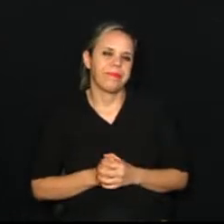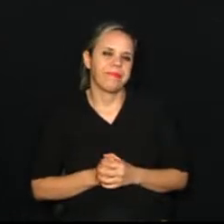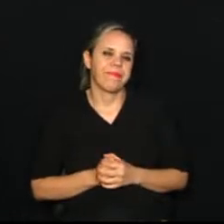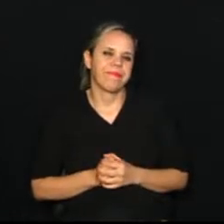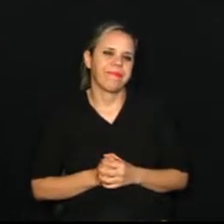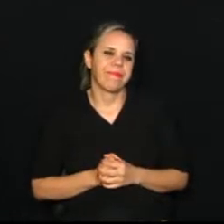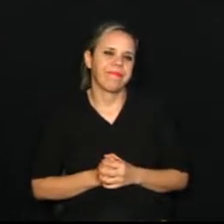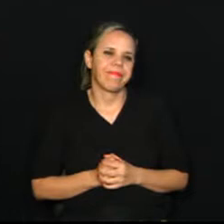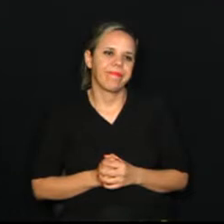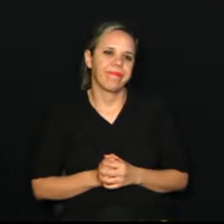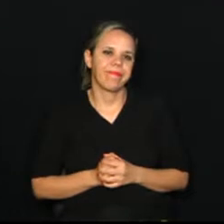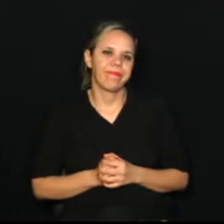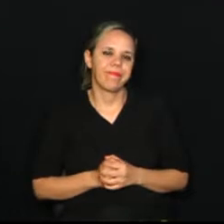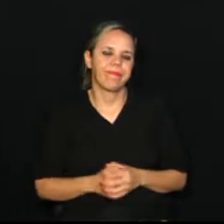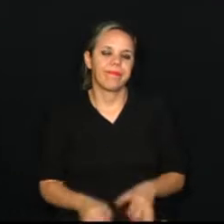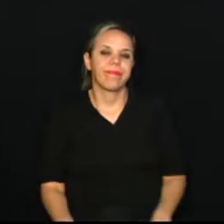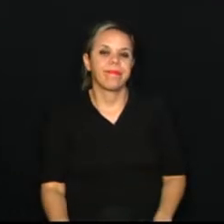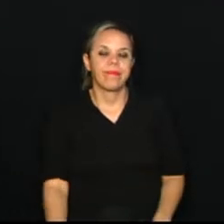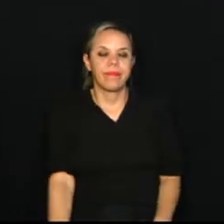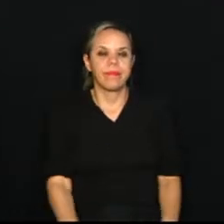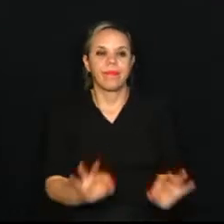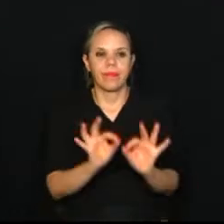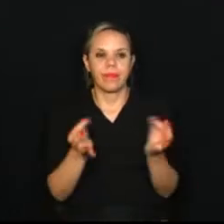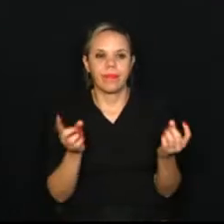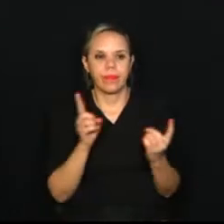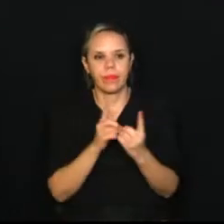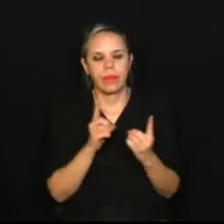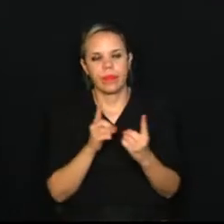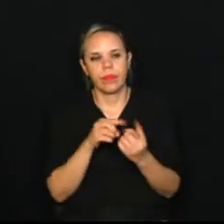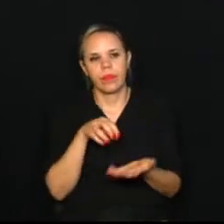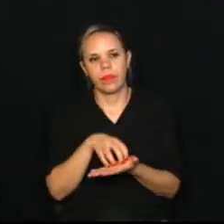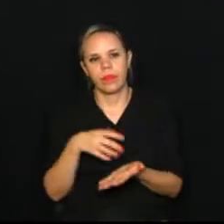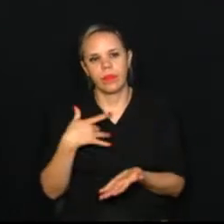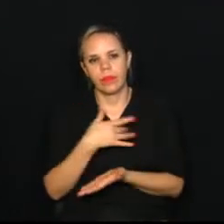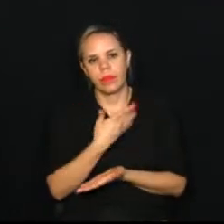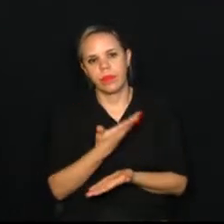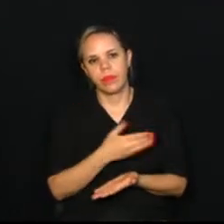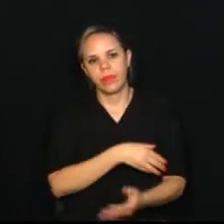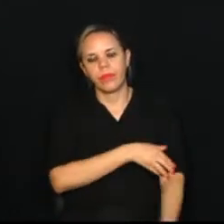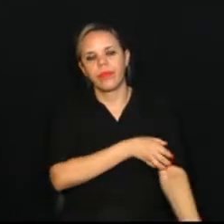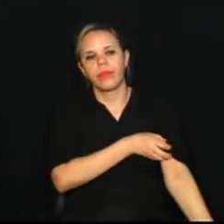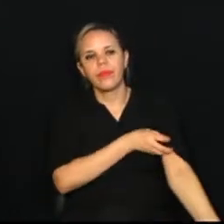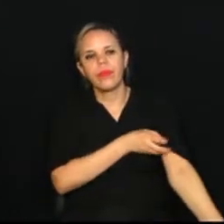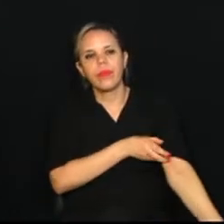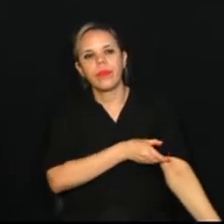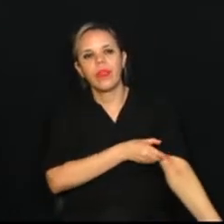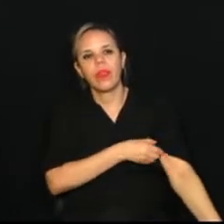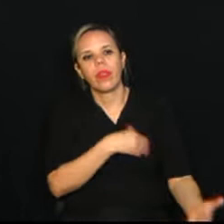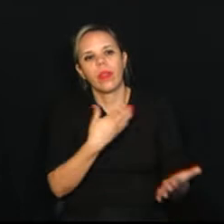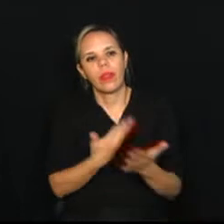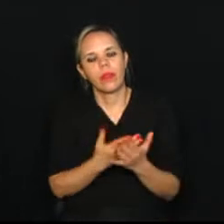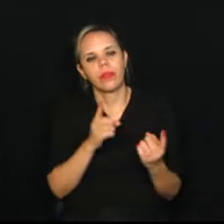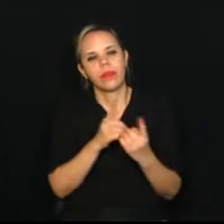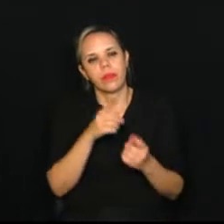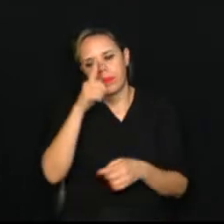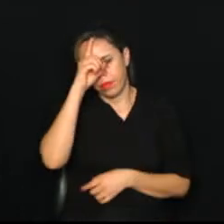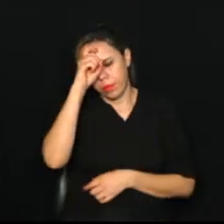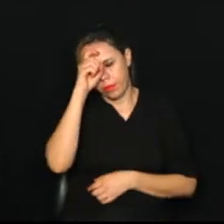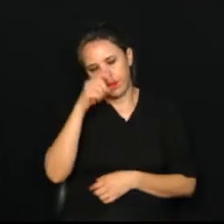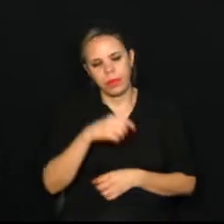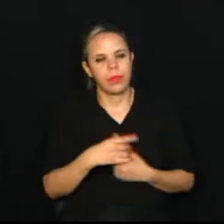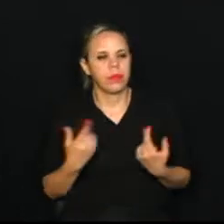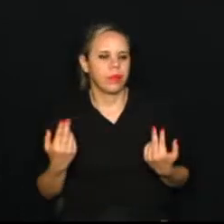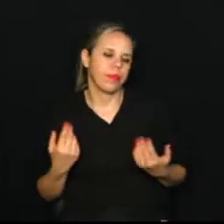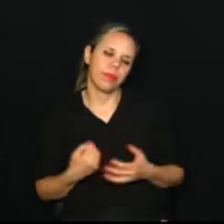aquele mais simples, que é feito num posto de saúde, até o atendimento hospitalar.